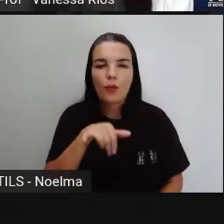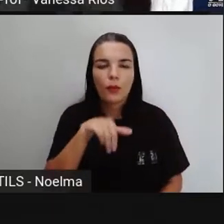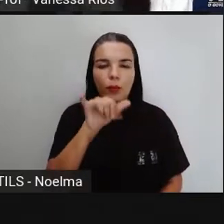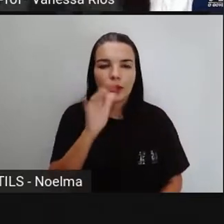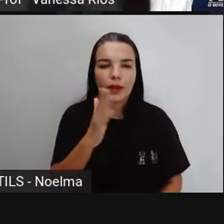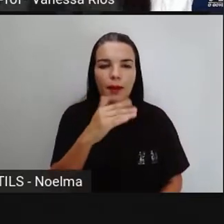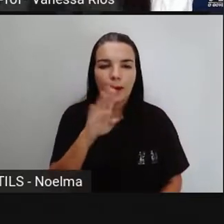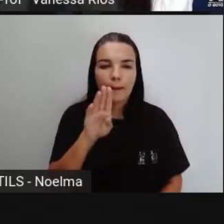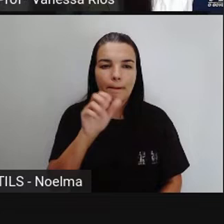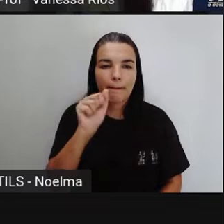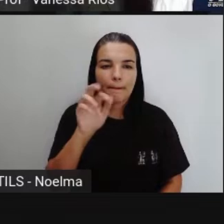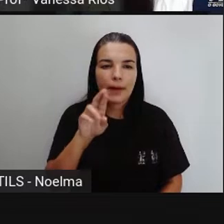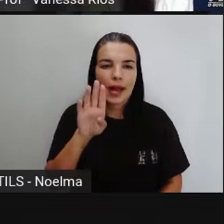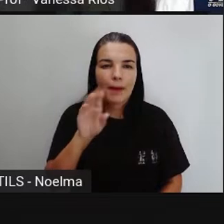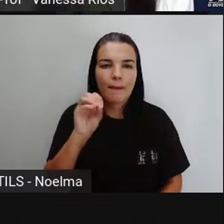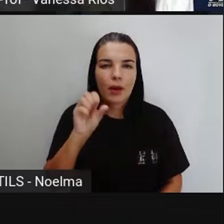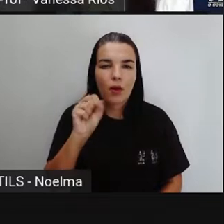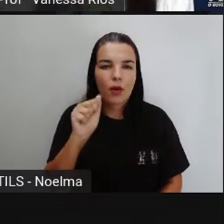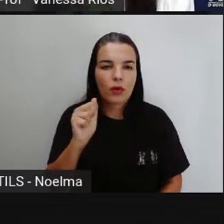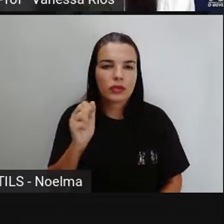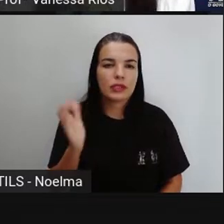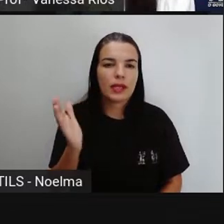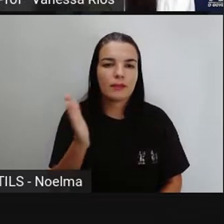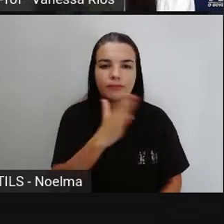Aliomar Baleiro, Orlando Gomes,